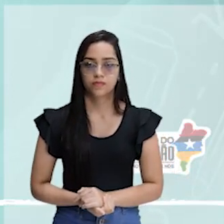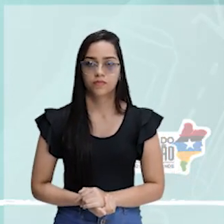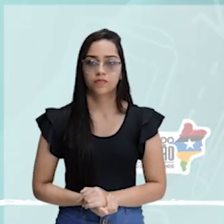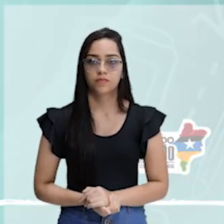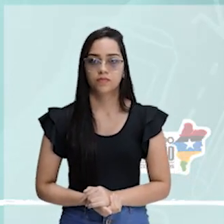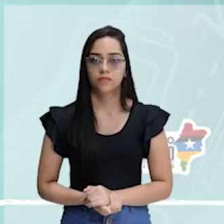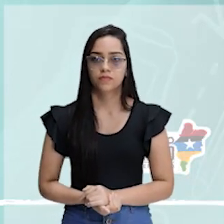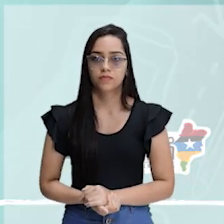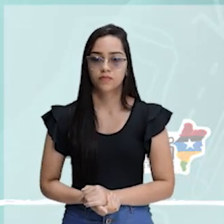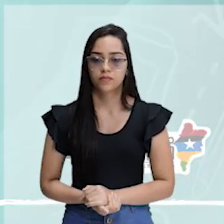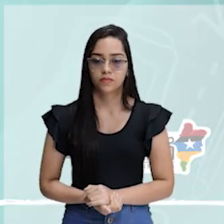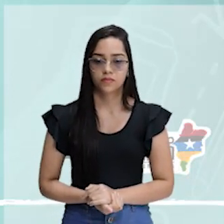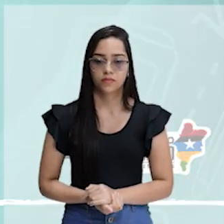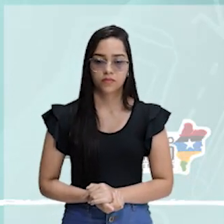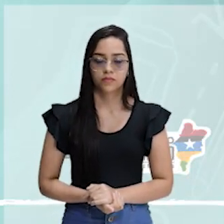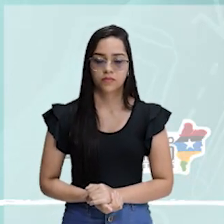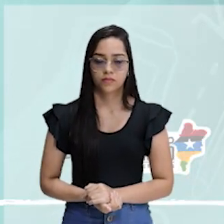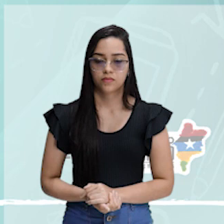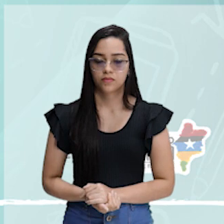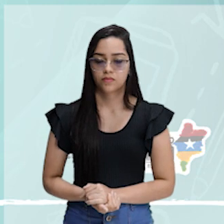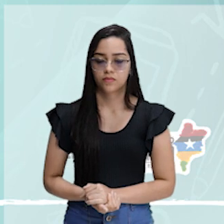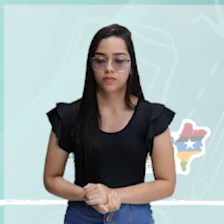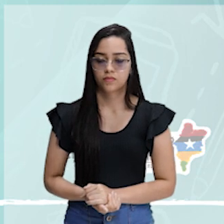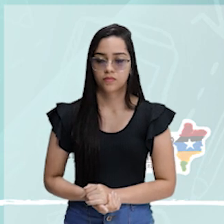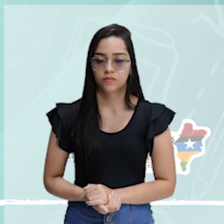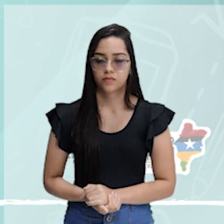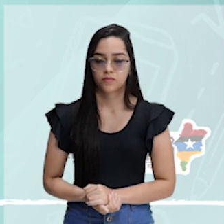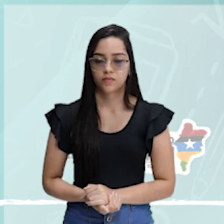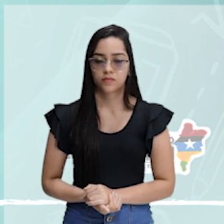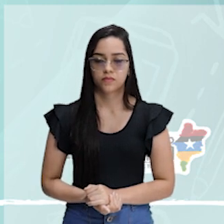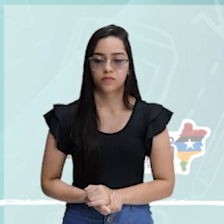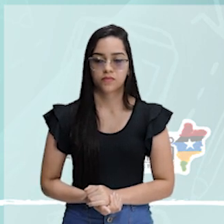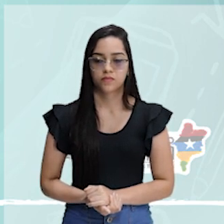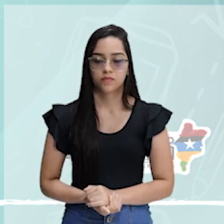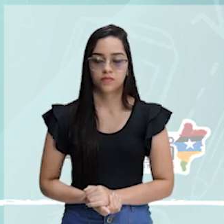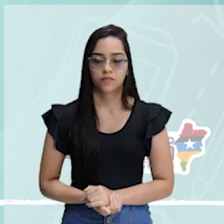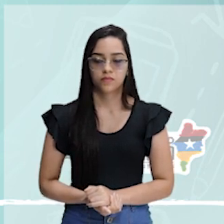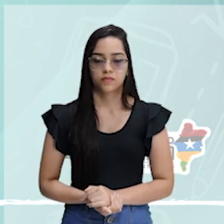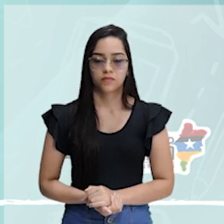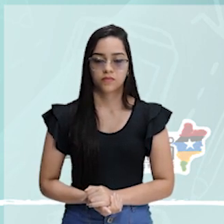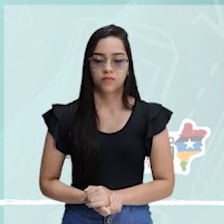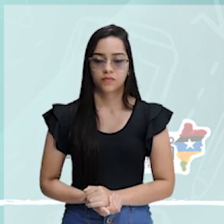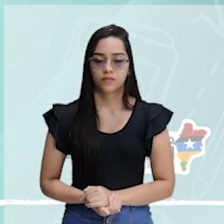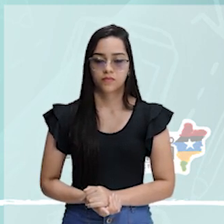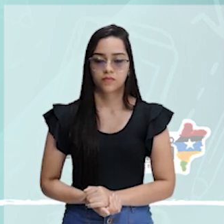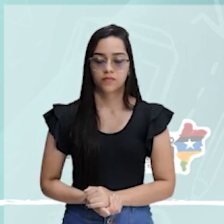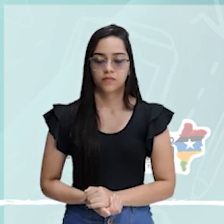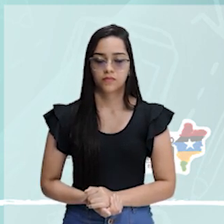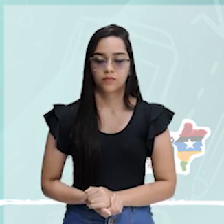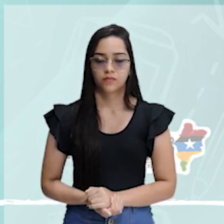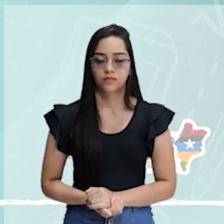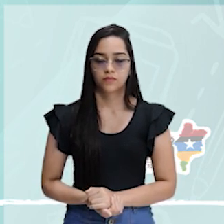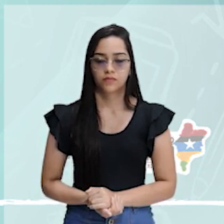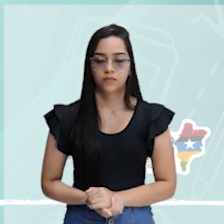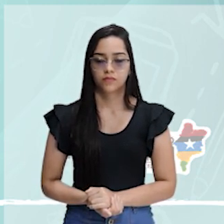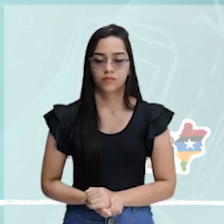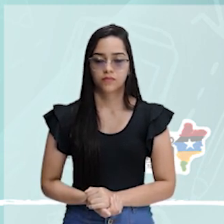útil de 2,5 kW. Um corpo de massa M